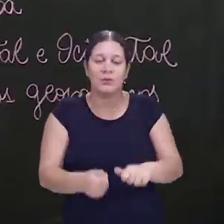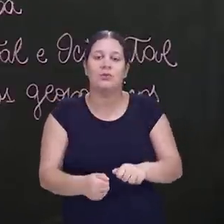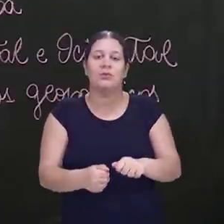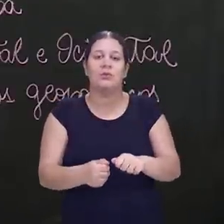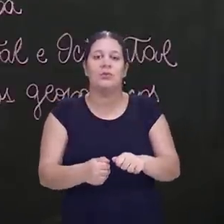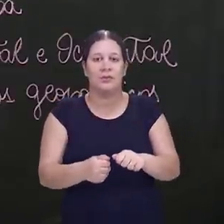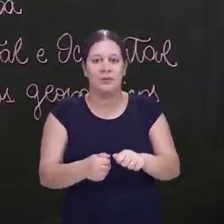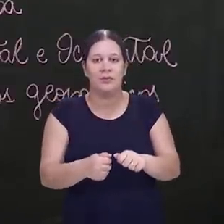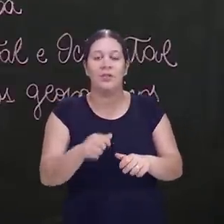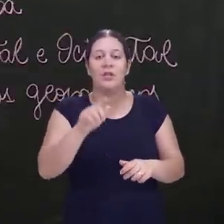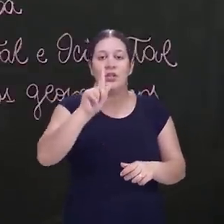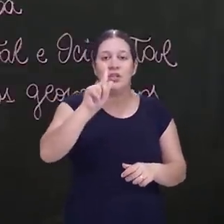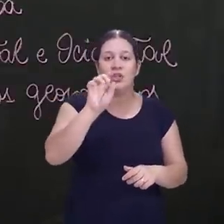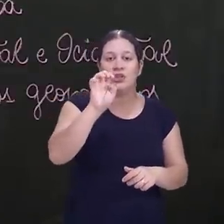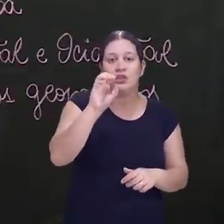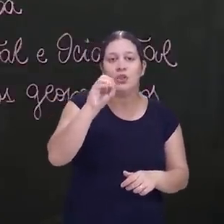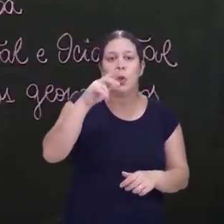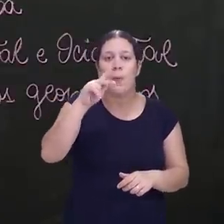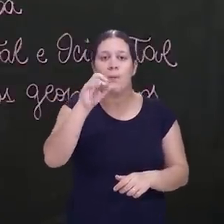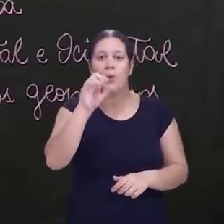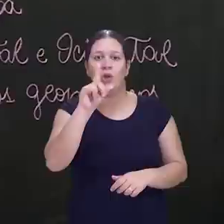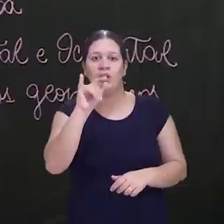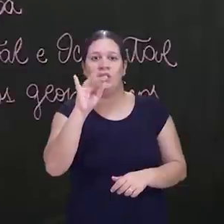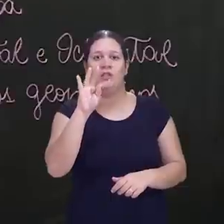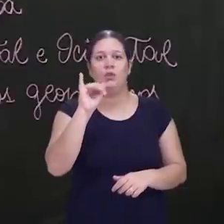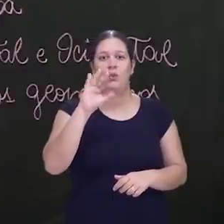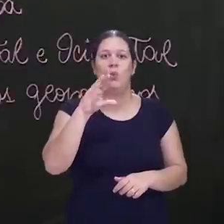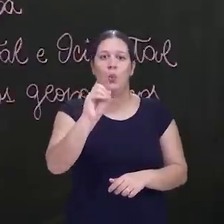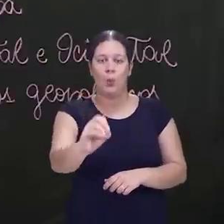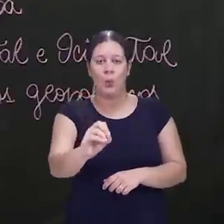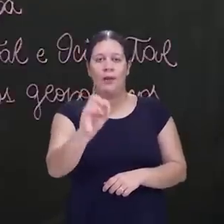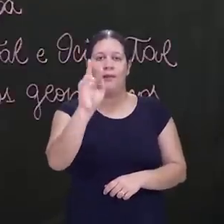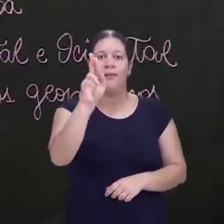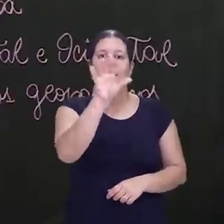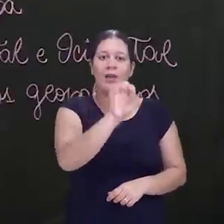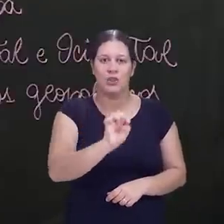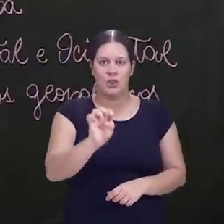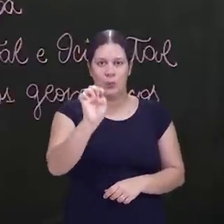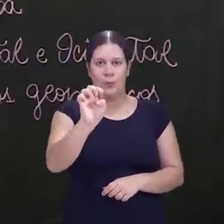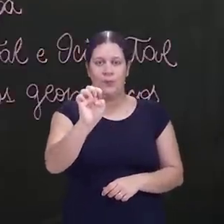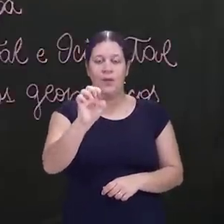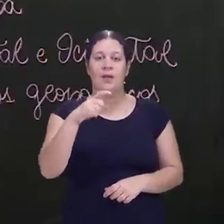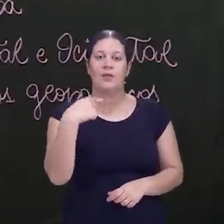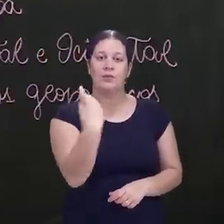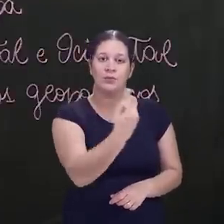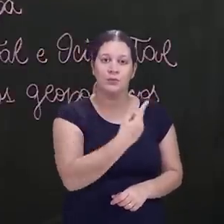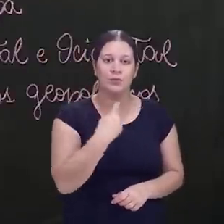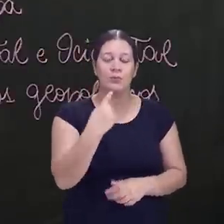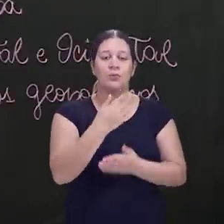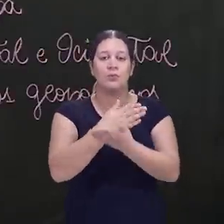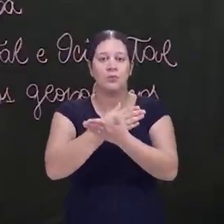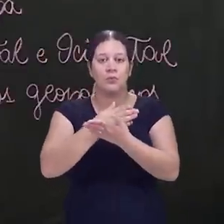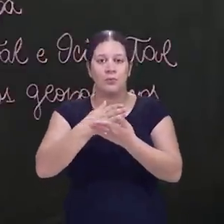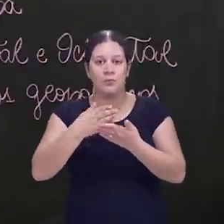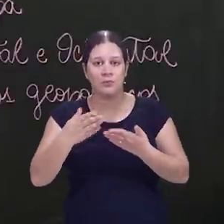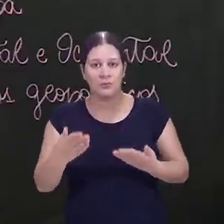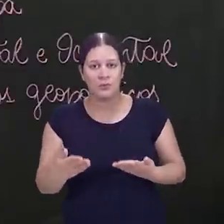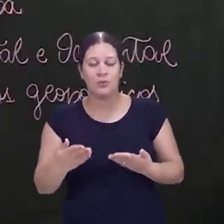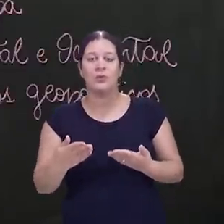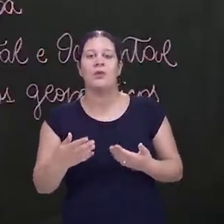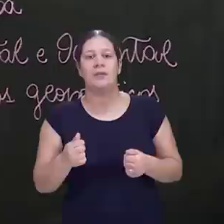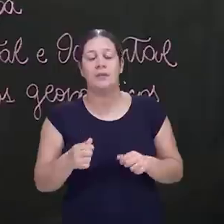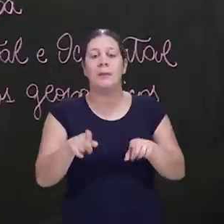aspectos geopolíticos da região. Vamos entender esse processo desde já? Vamos começar então com o